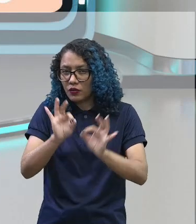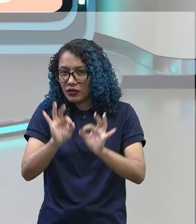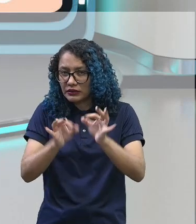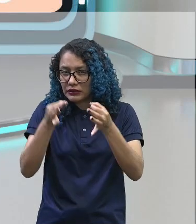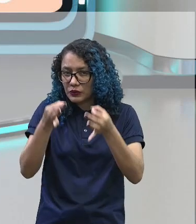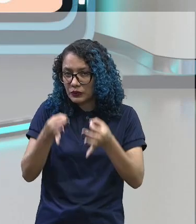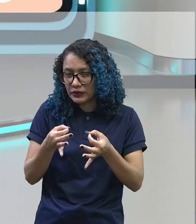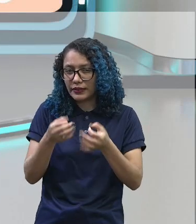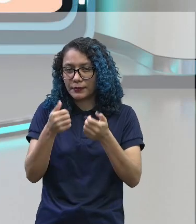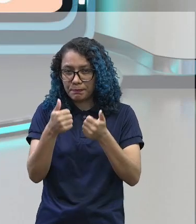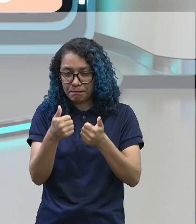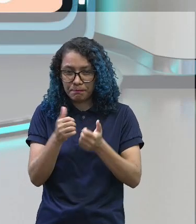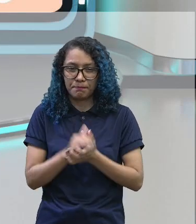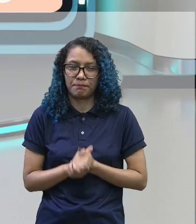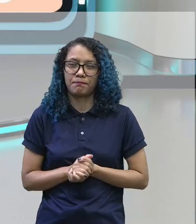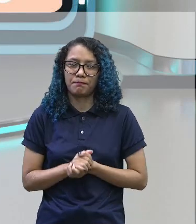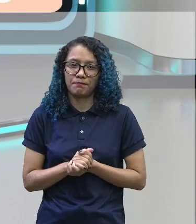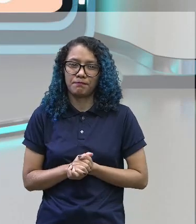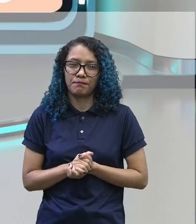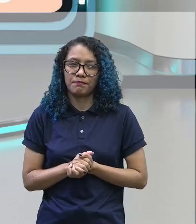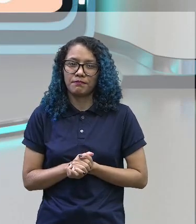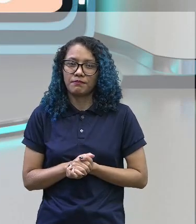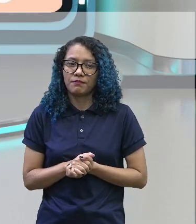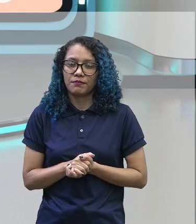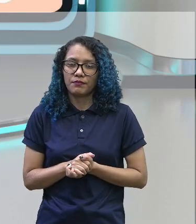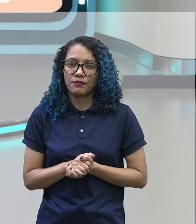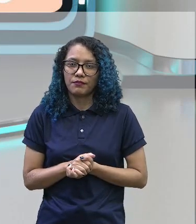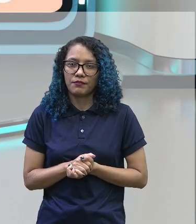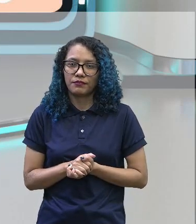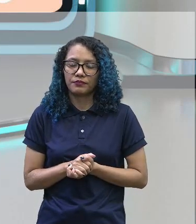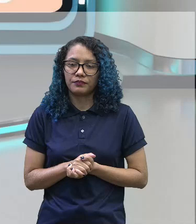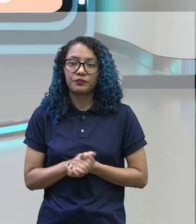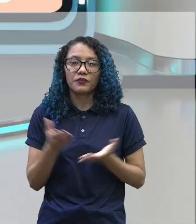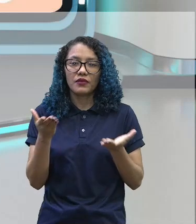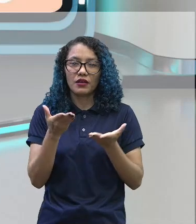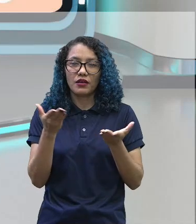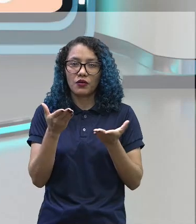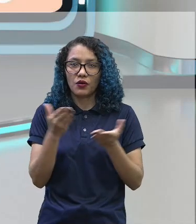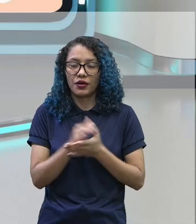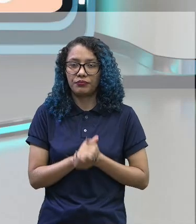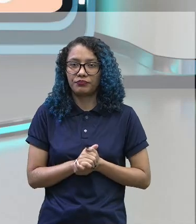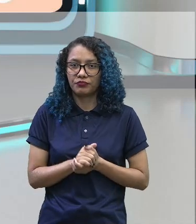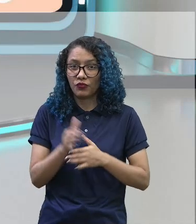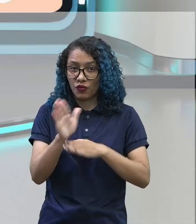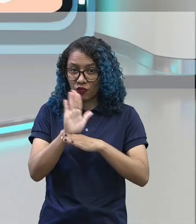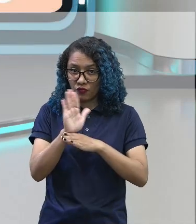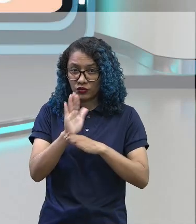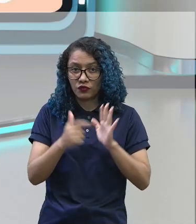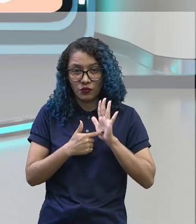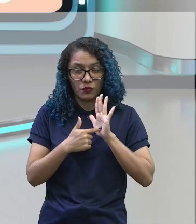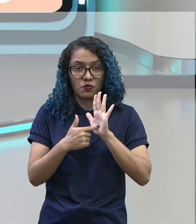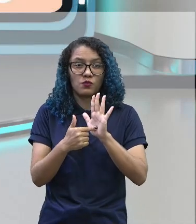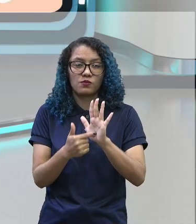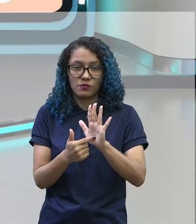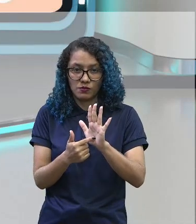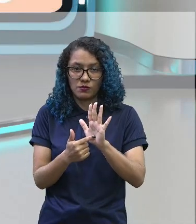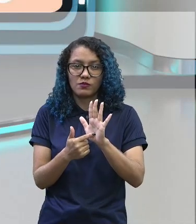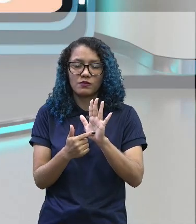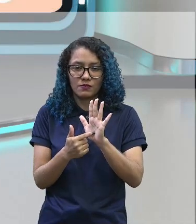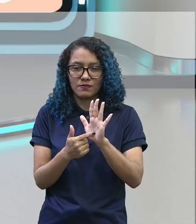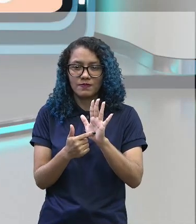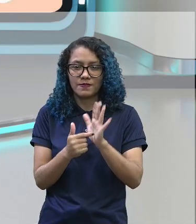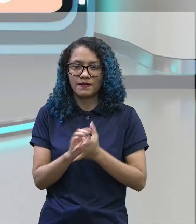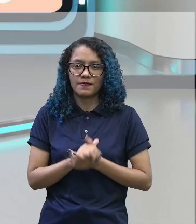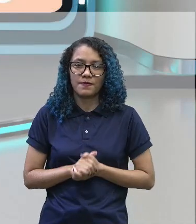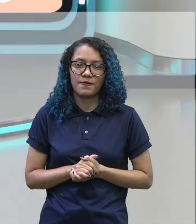organizada, certinho? E agora nós iremos assistir a um vídeo que traz